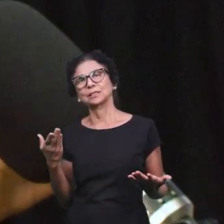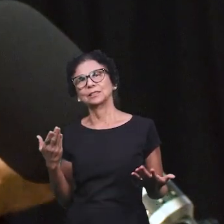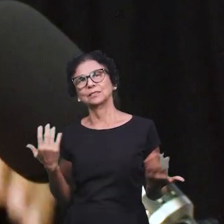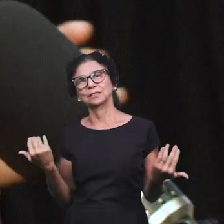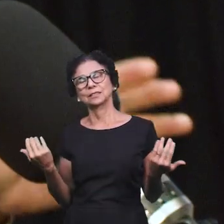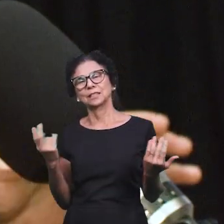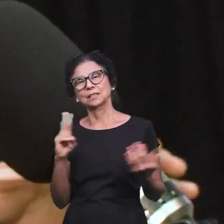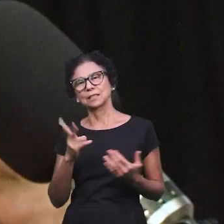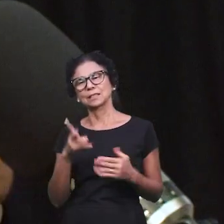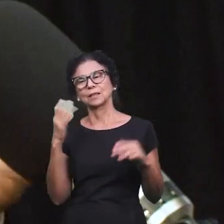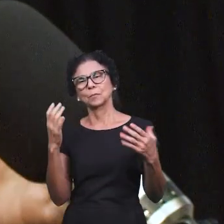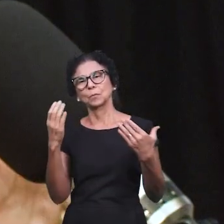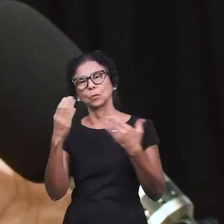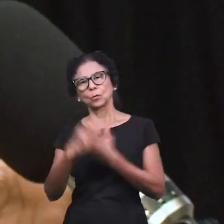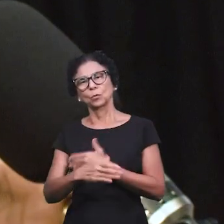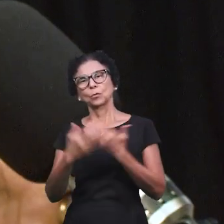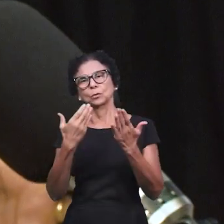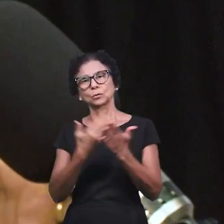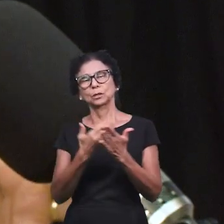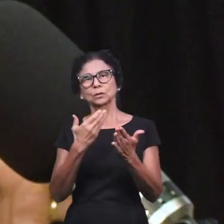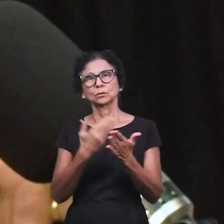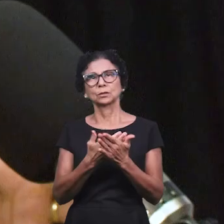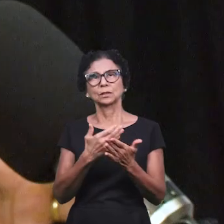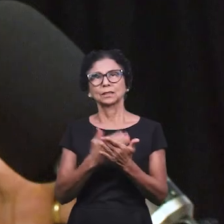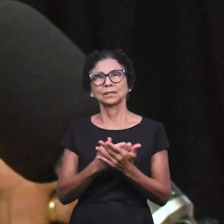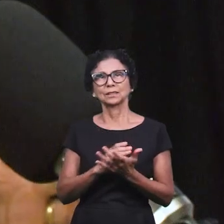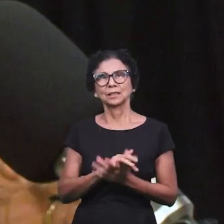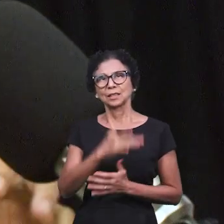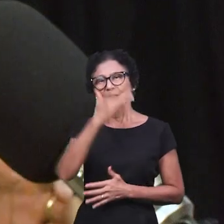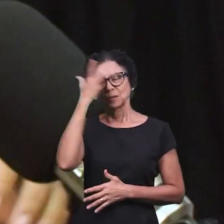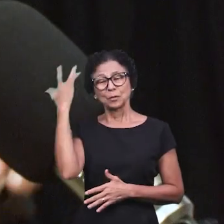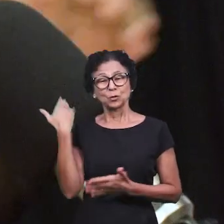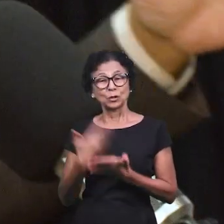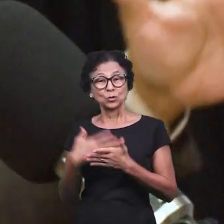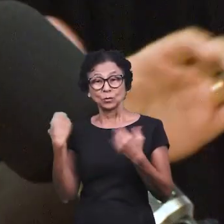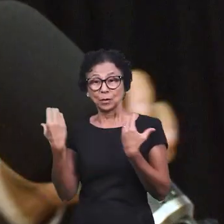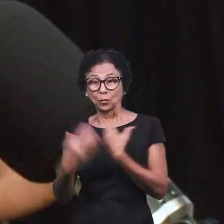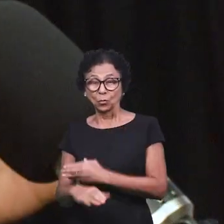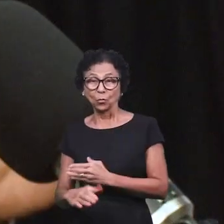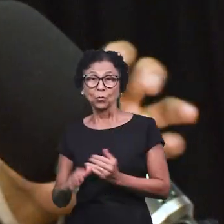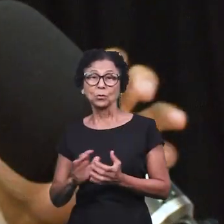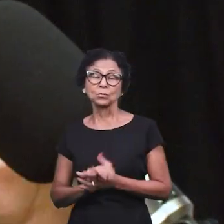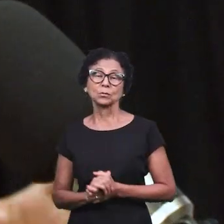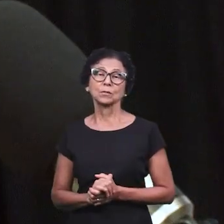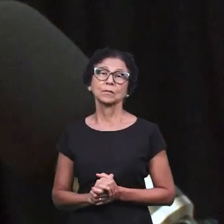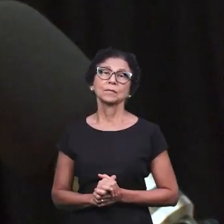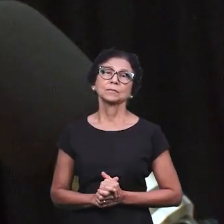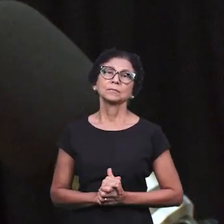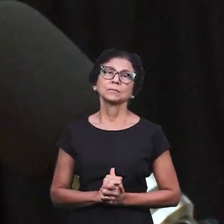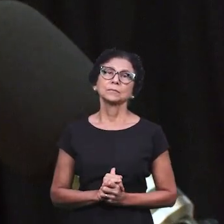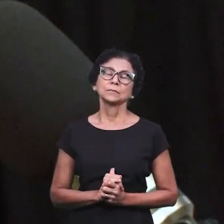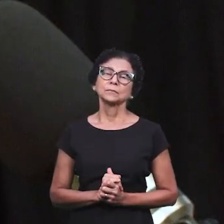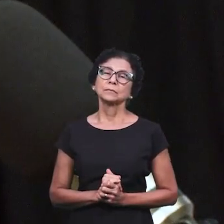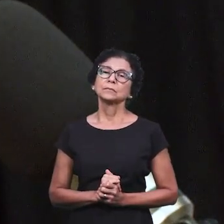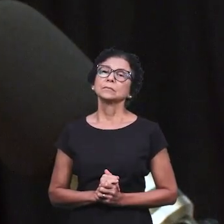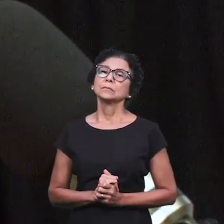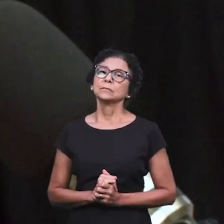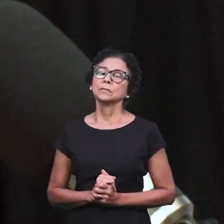o concursando, né? O concursando, igual você falou, que ele só fica correndo atrás de notícias de edital, ou aquele